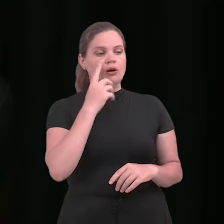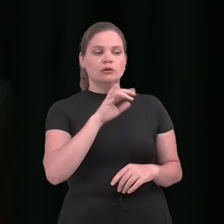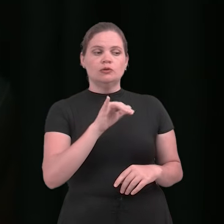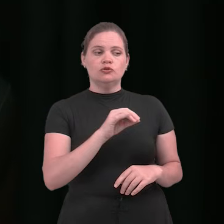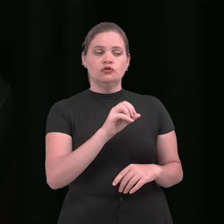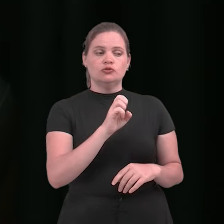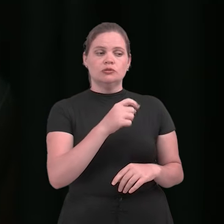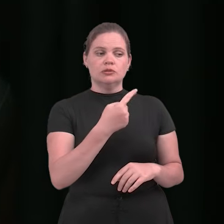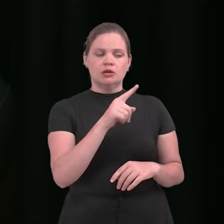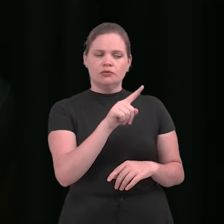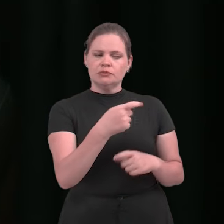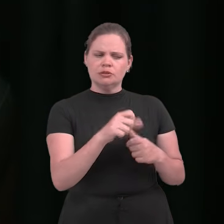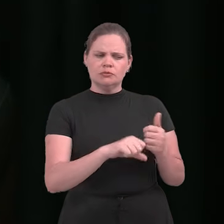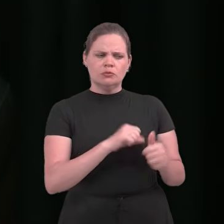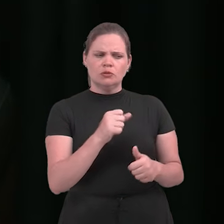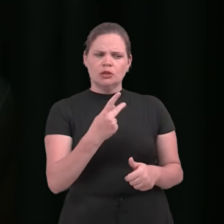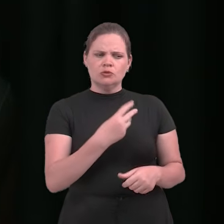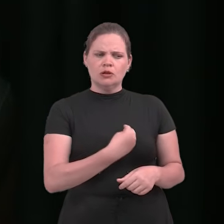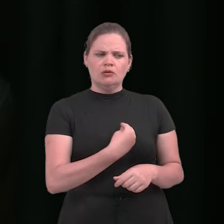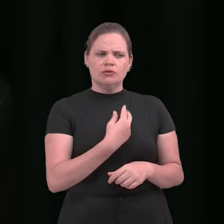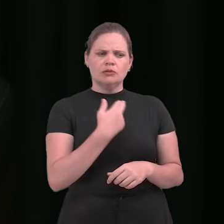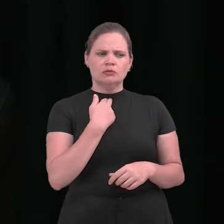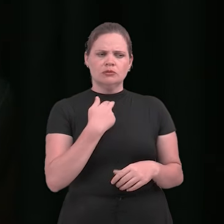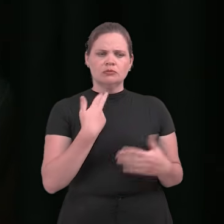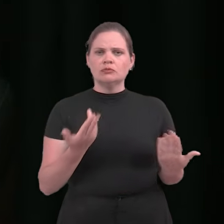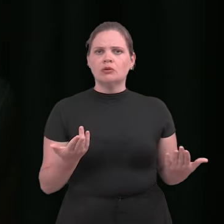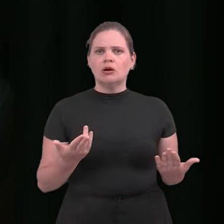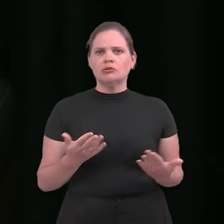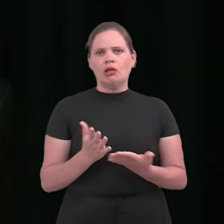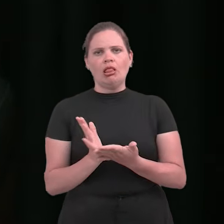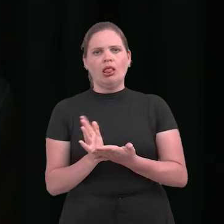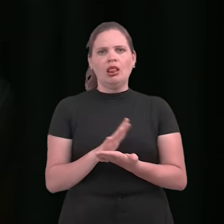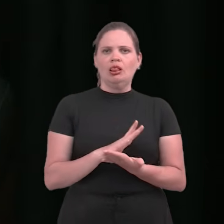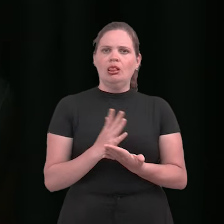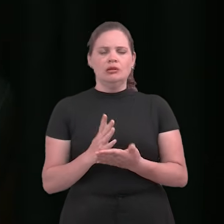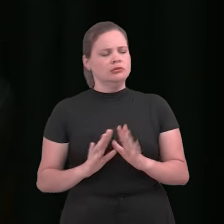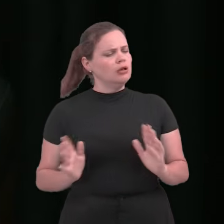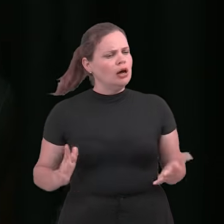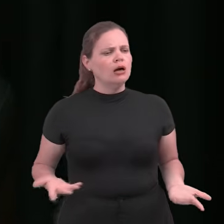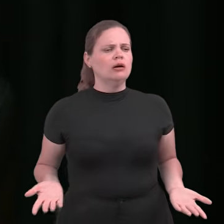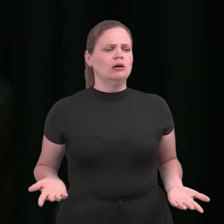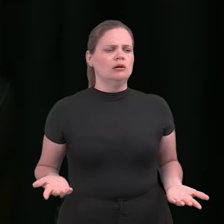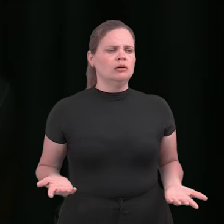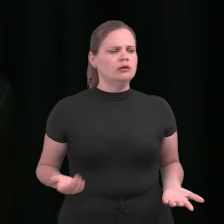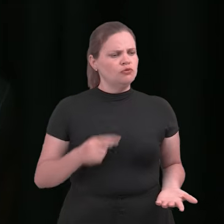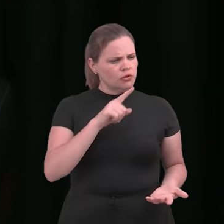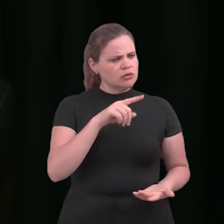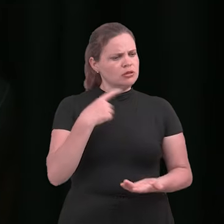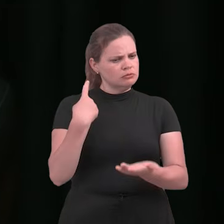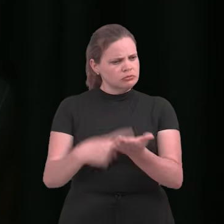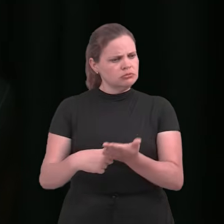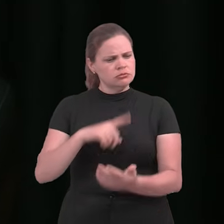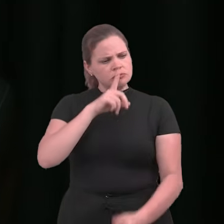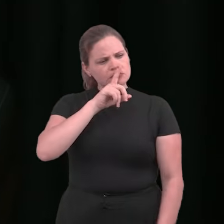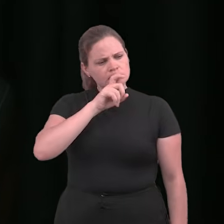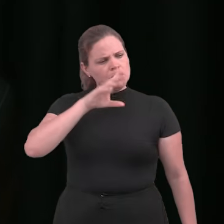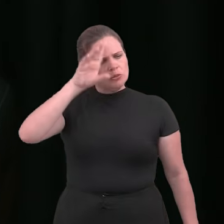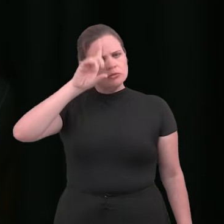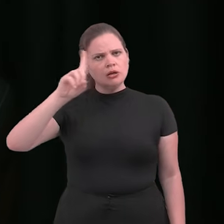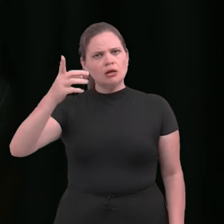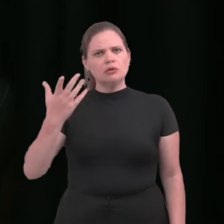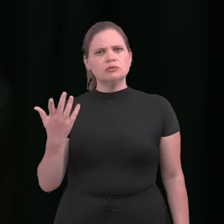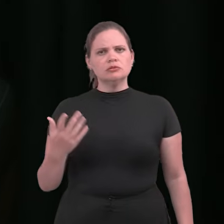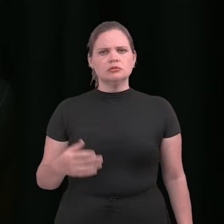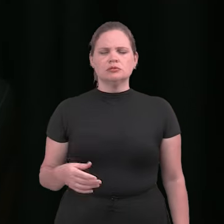vida. Não pode continuar nessa pendenga a vida toda. Entendi. faz um voto com o Senhor. Amém. Olha